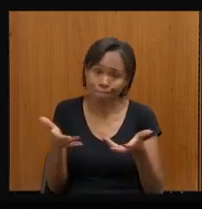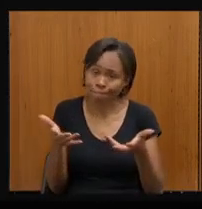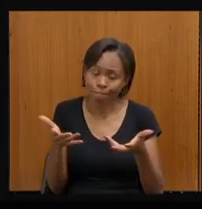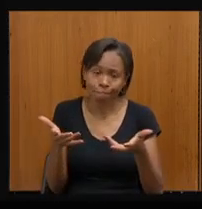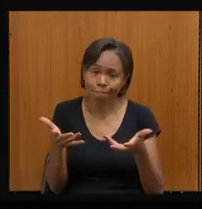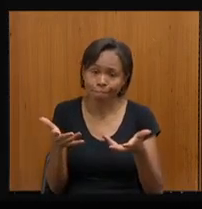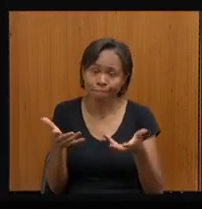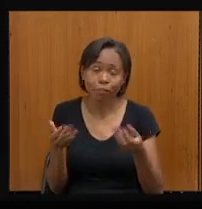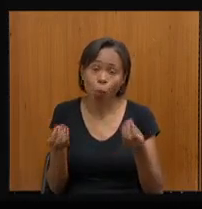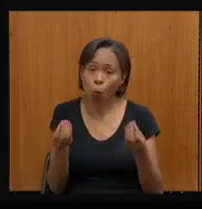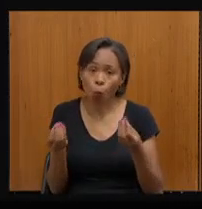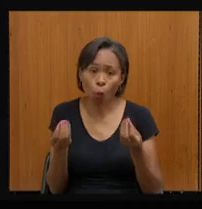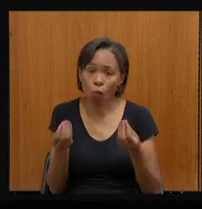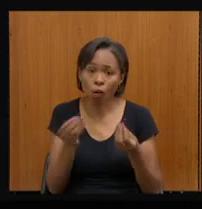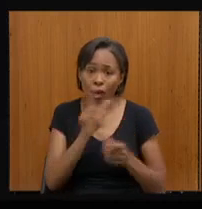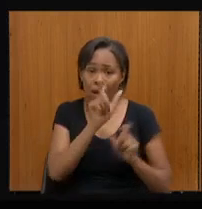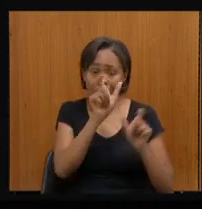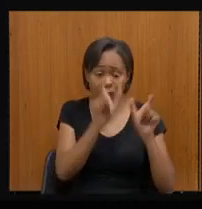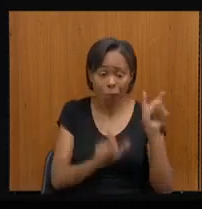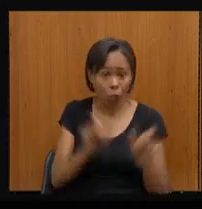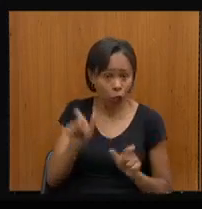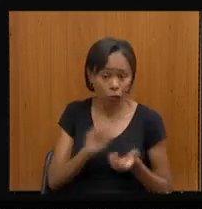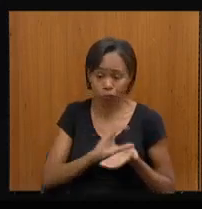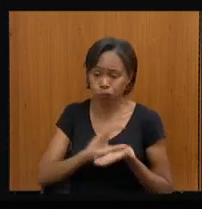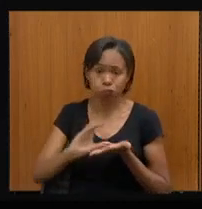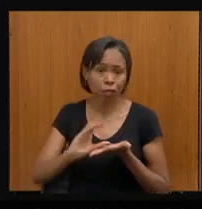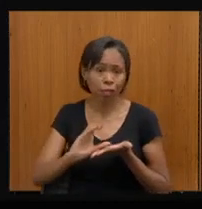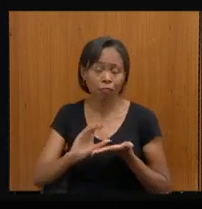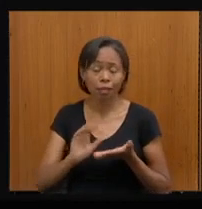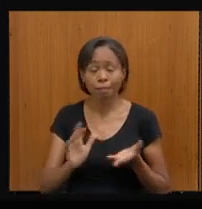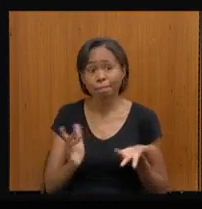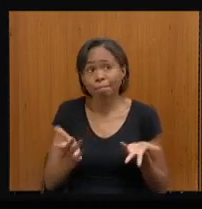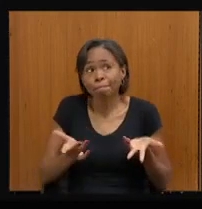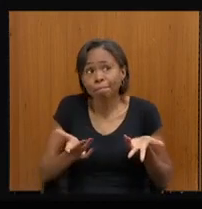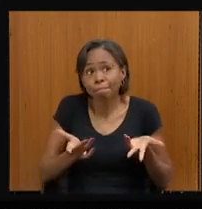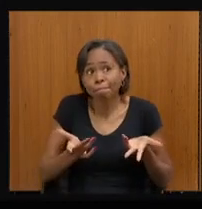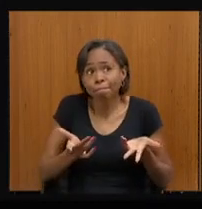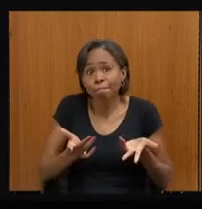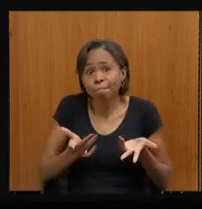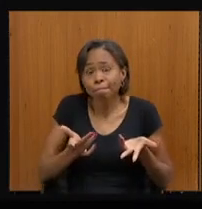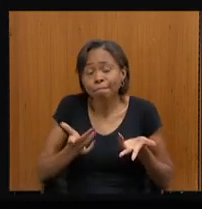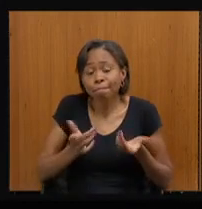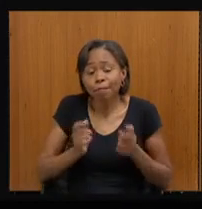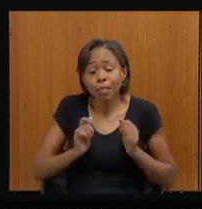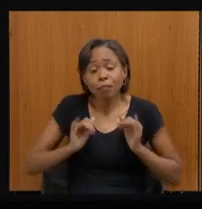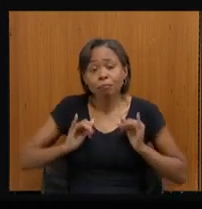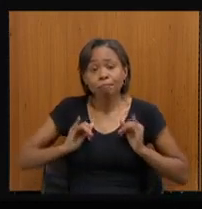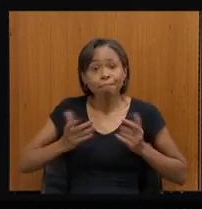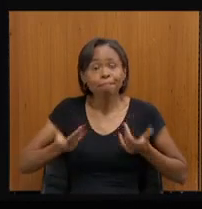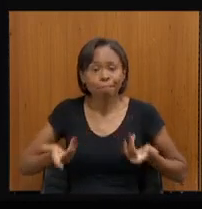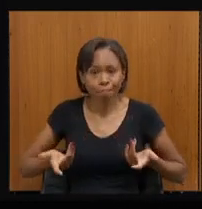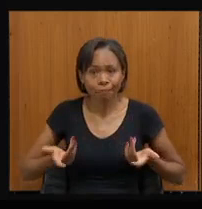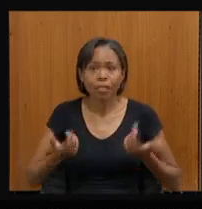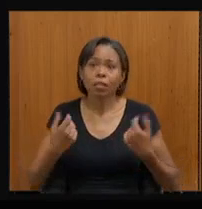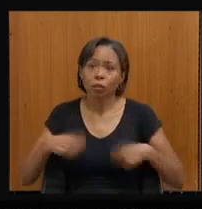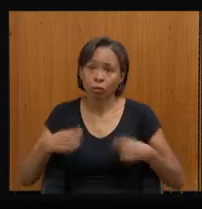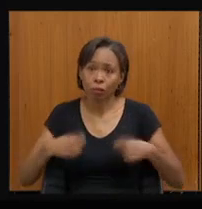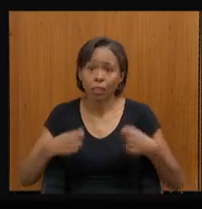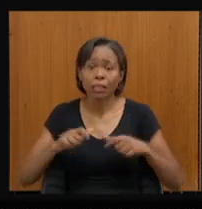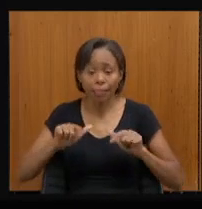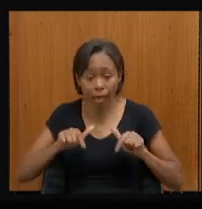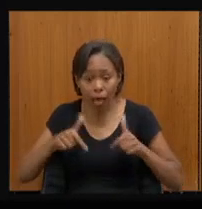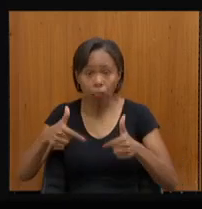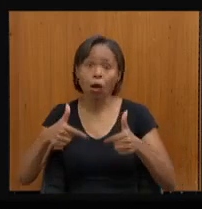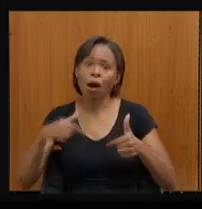os investidores vão ficar retraído então eu acho que isso aí precisa de ser ter uma ação